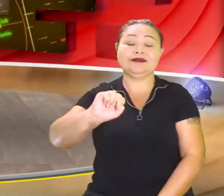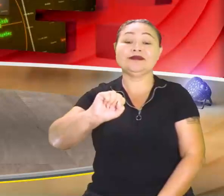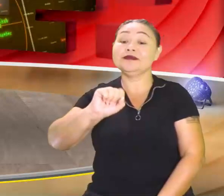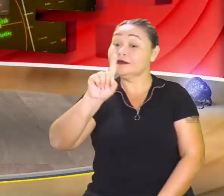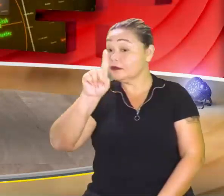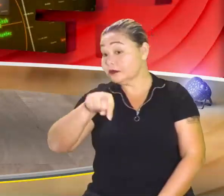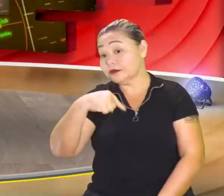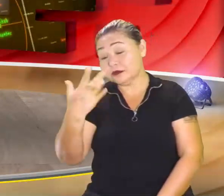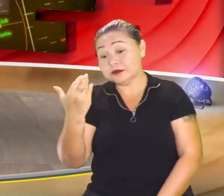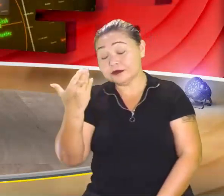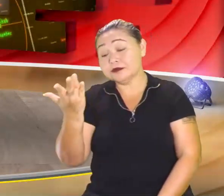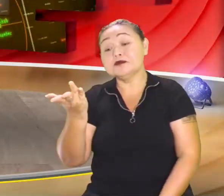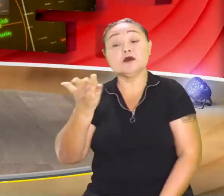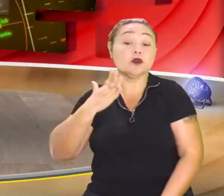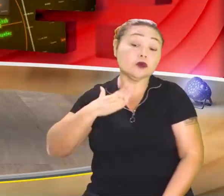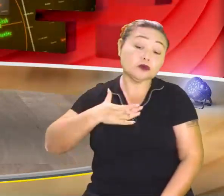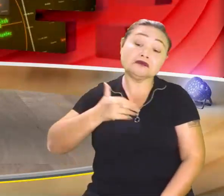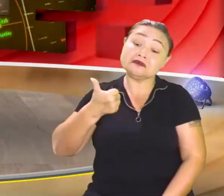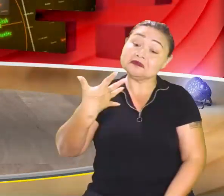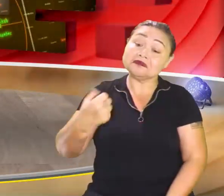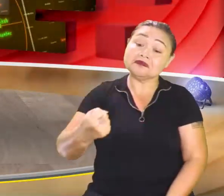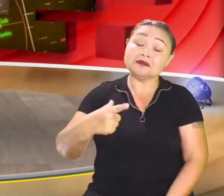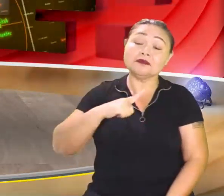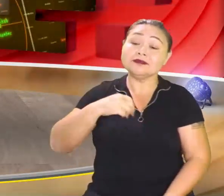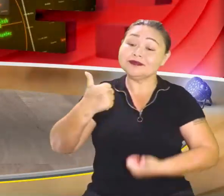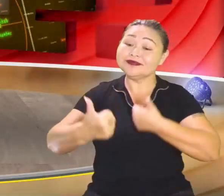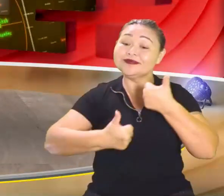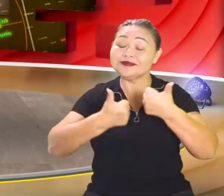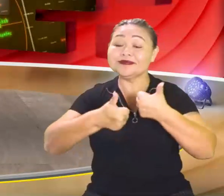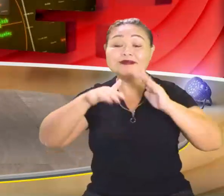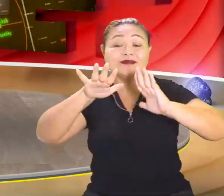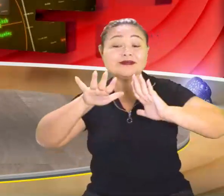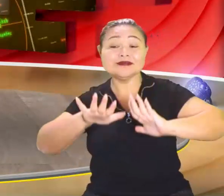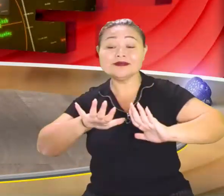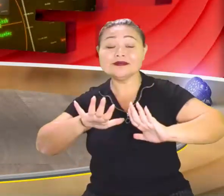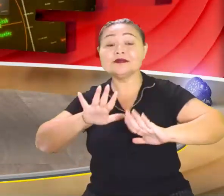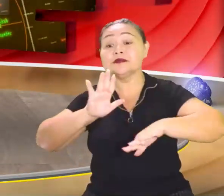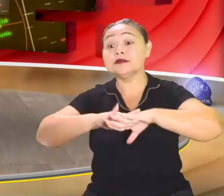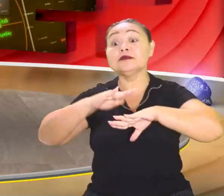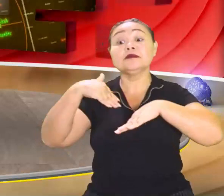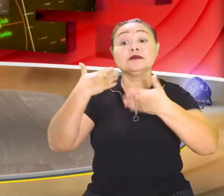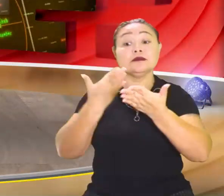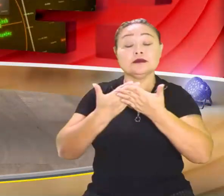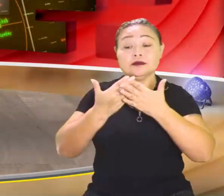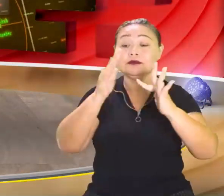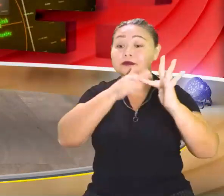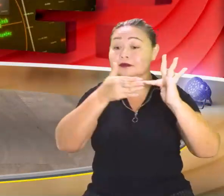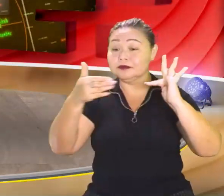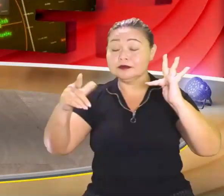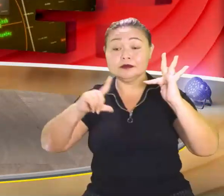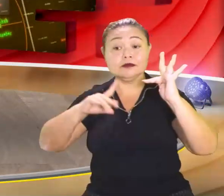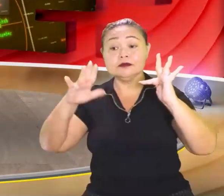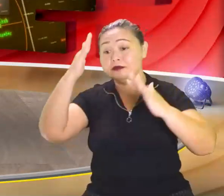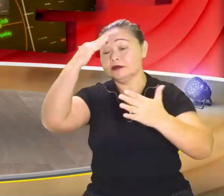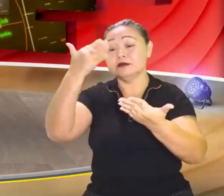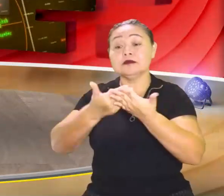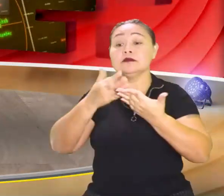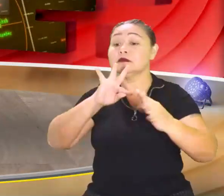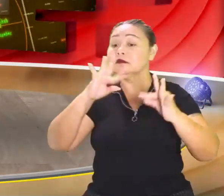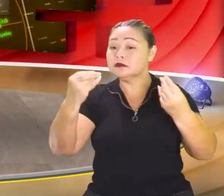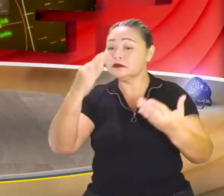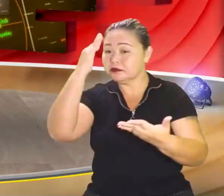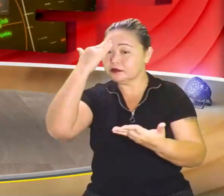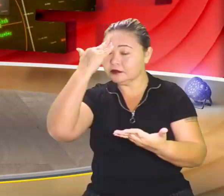Né? Eu sabia. Hoje ele está mais confortável, então. Beleza, então ficamos por aqui com mais uma aula de função modular, que eu acredito que todo